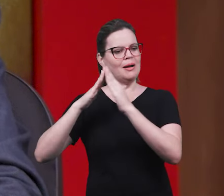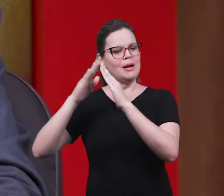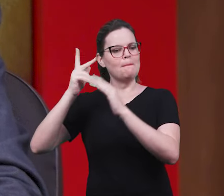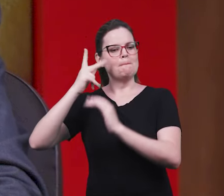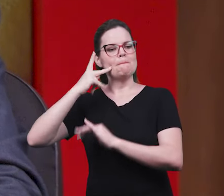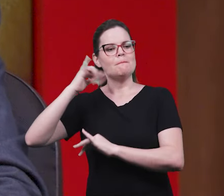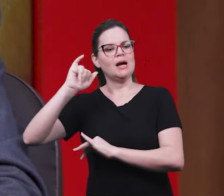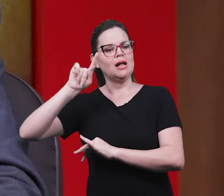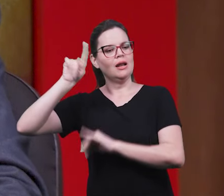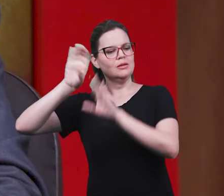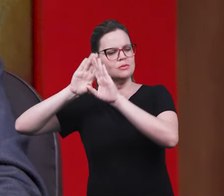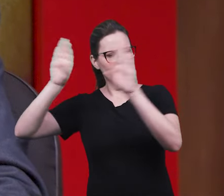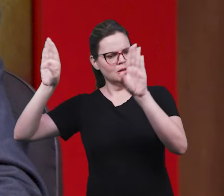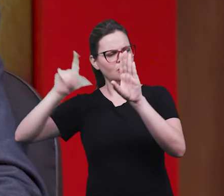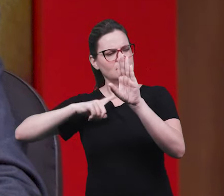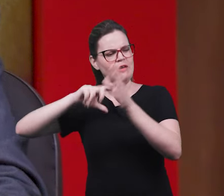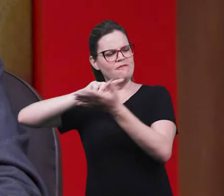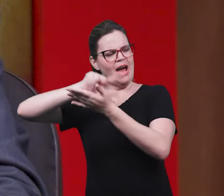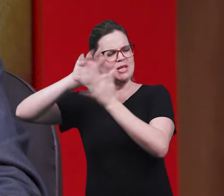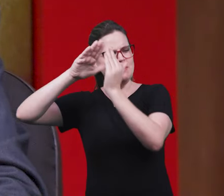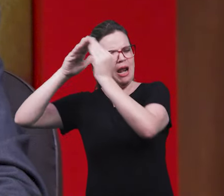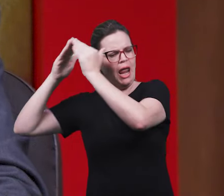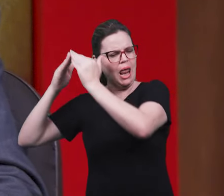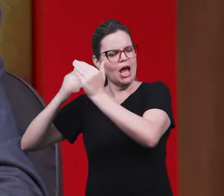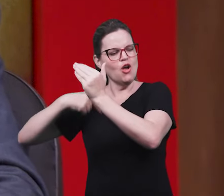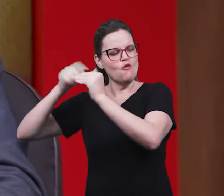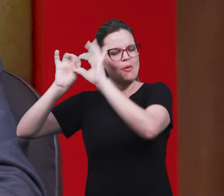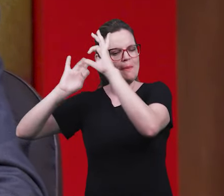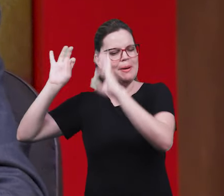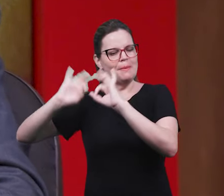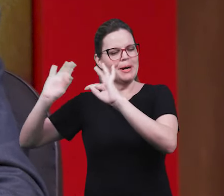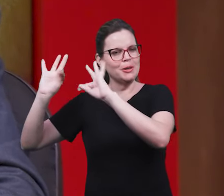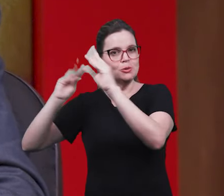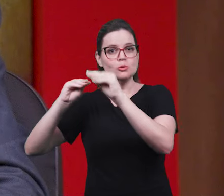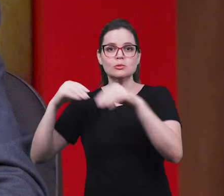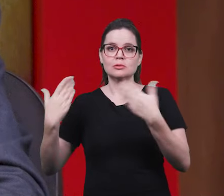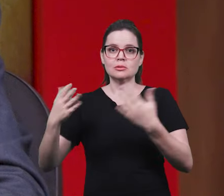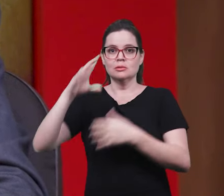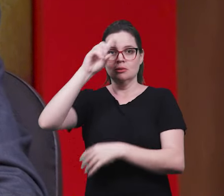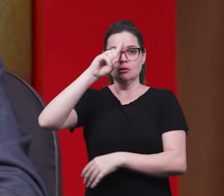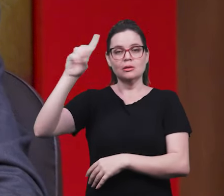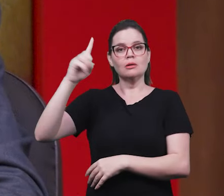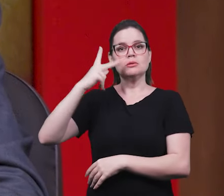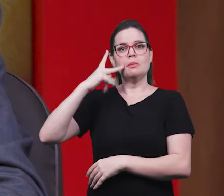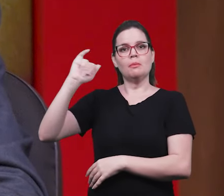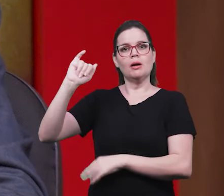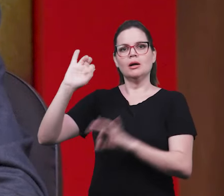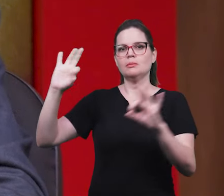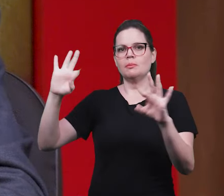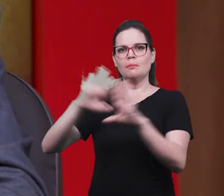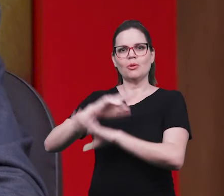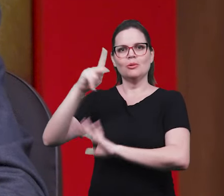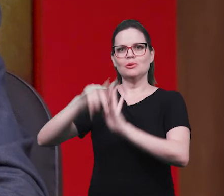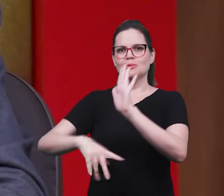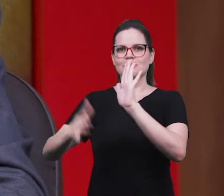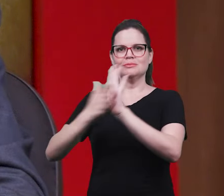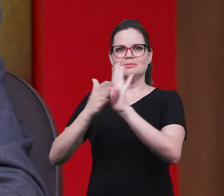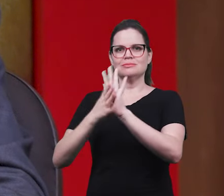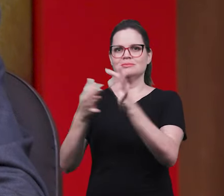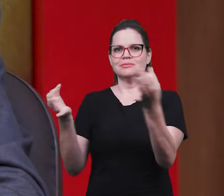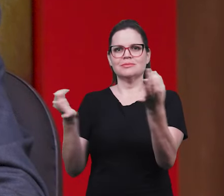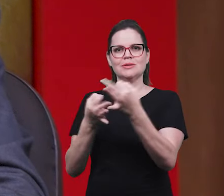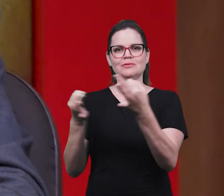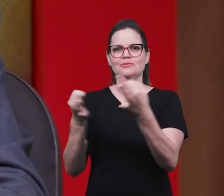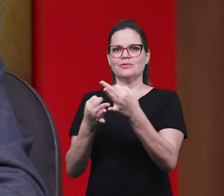vou preparar-vos lugar. Ou seja, Deus preparou todas as coisas. Ou seja, o projeto está pronto, é